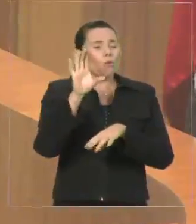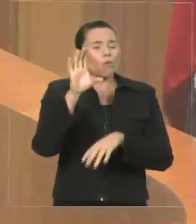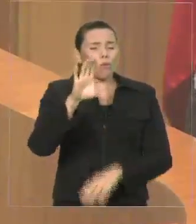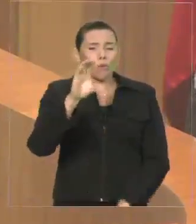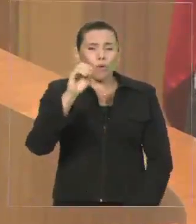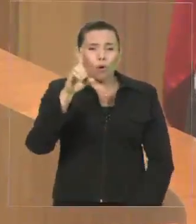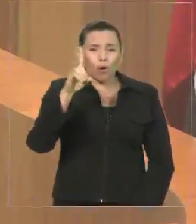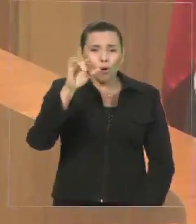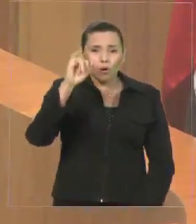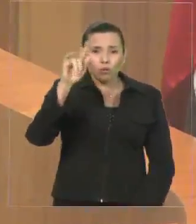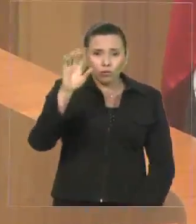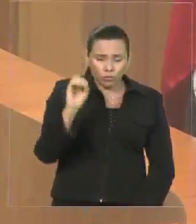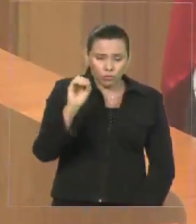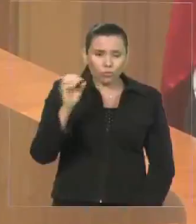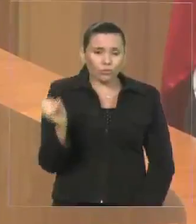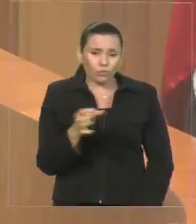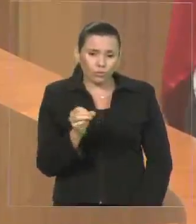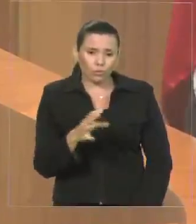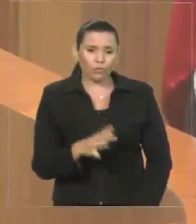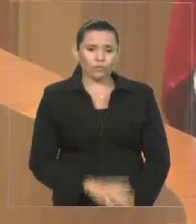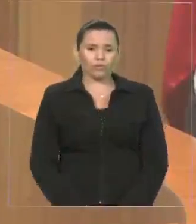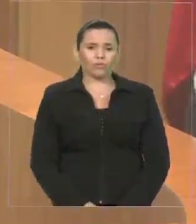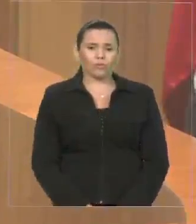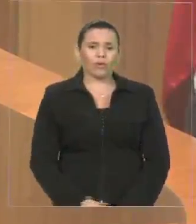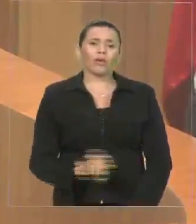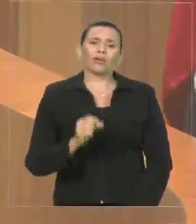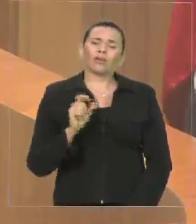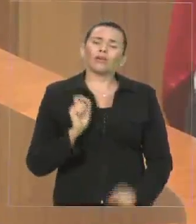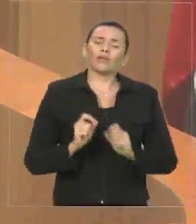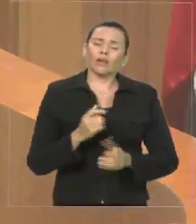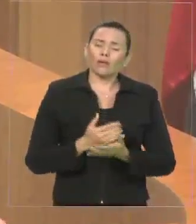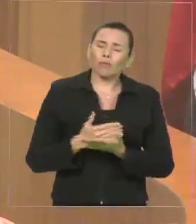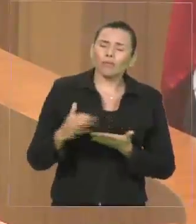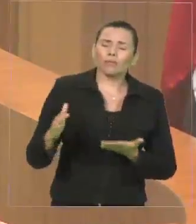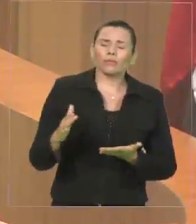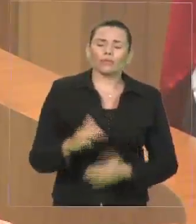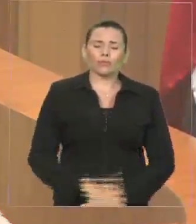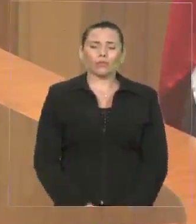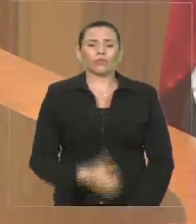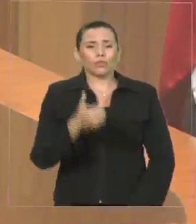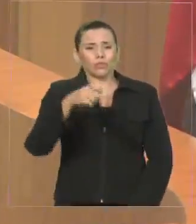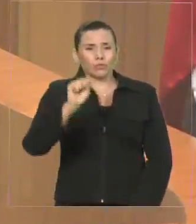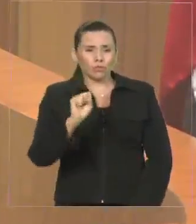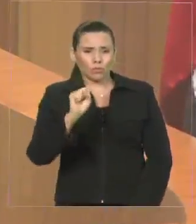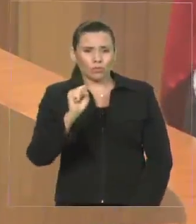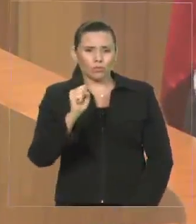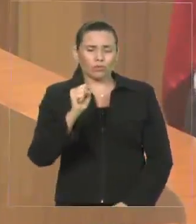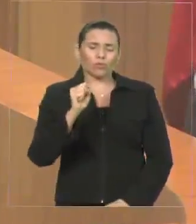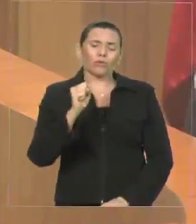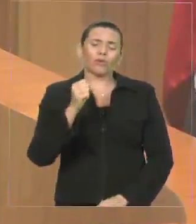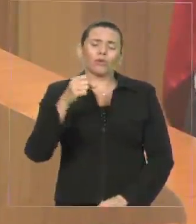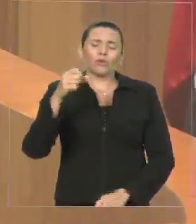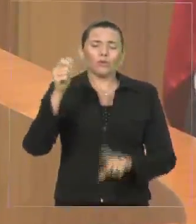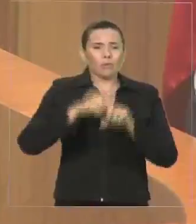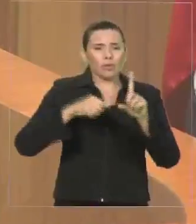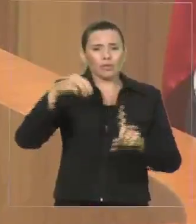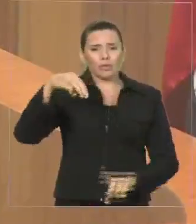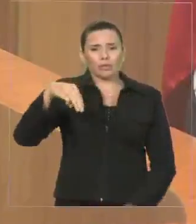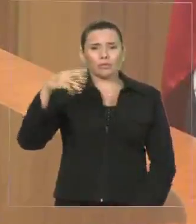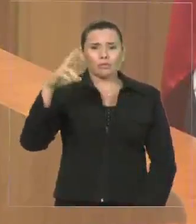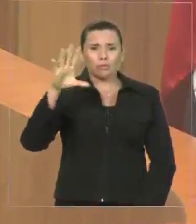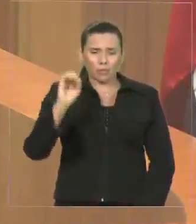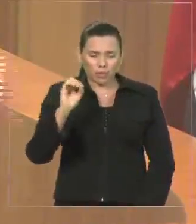que entrou em vigor dia 18 de março do ano passado. Ora, se ele tivesse assumido esse ano o governo do Estado, deputado Alexandre, eu poderia até